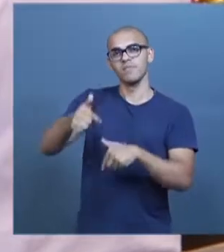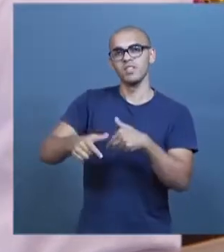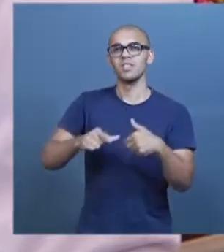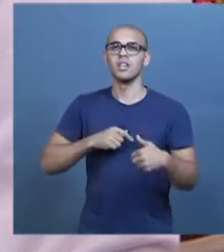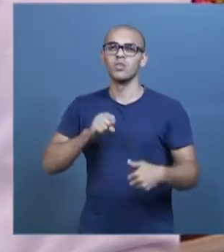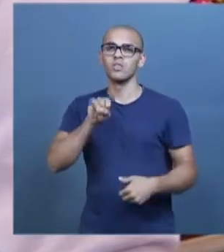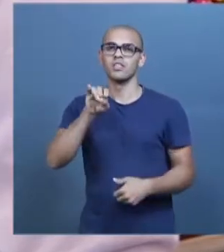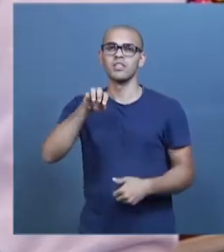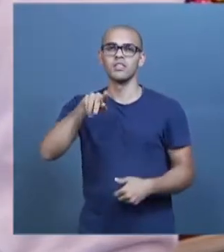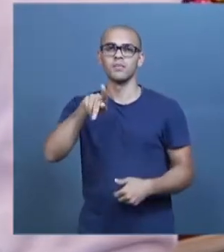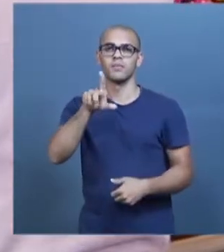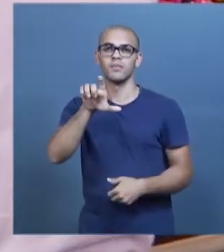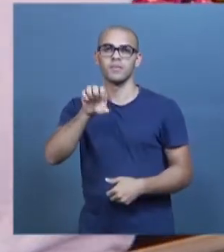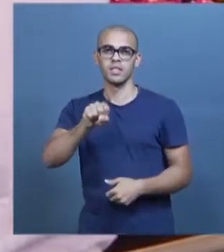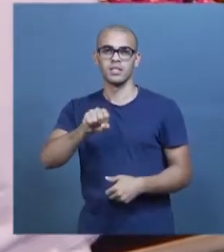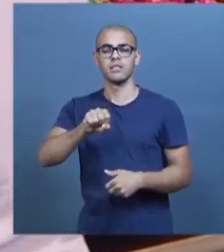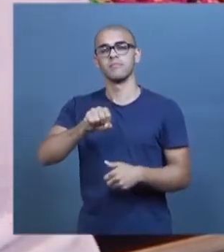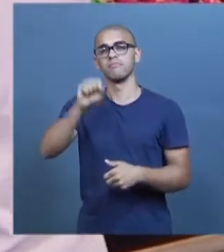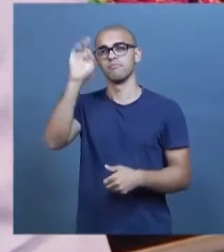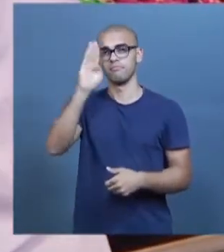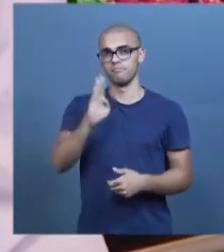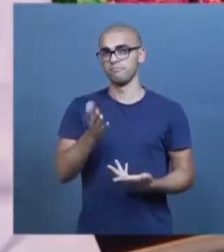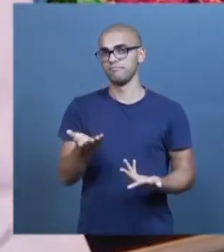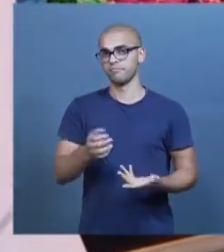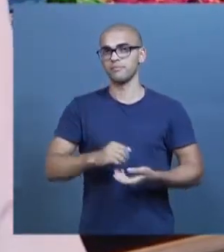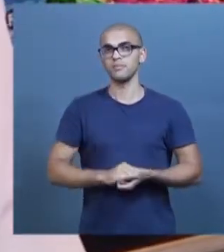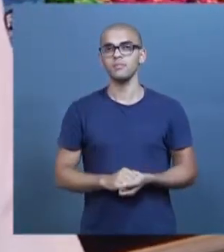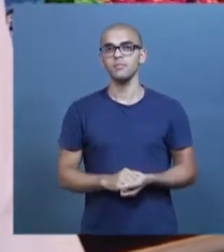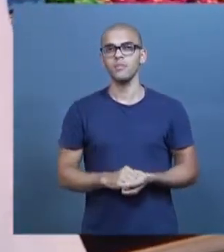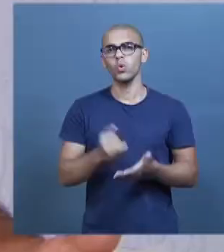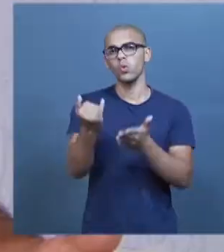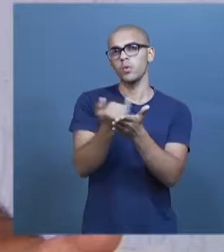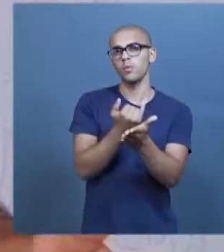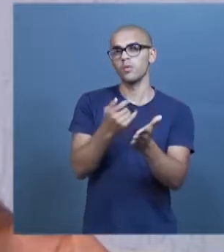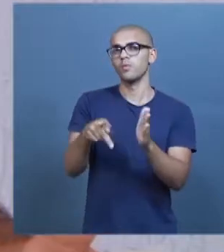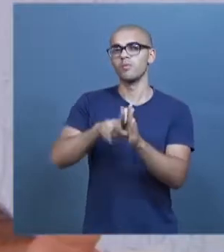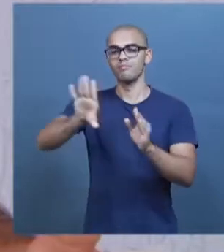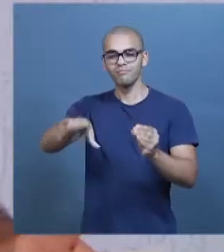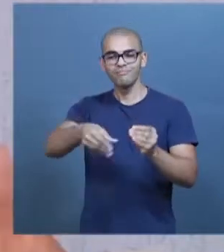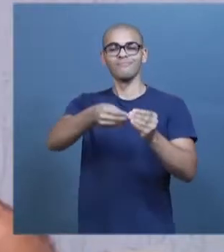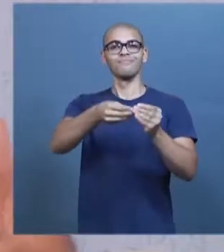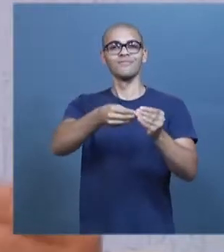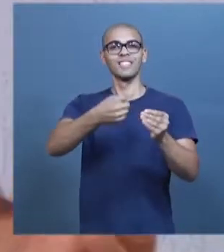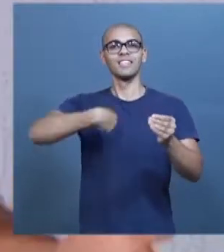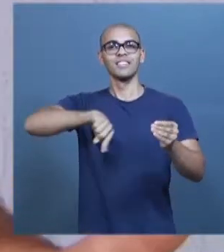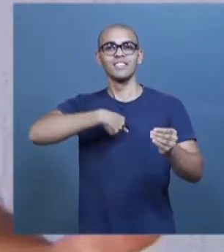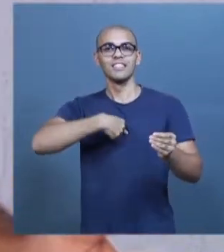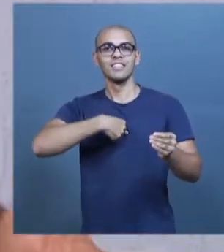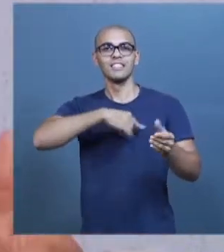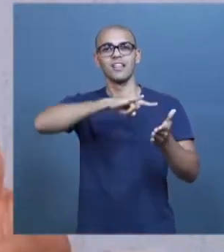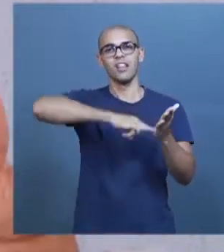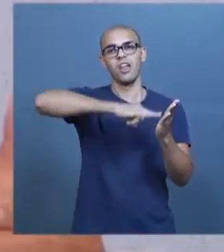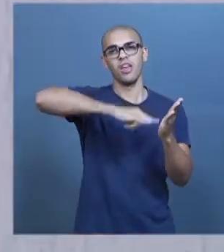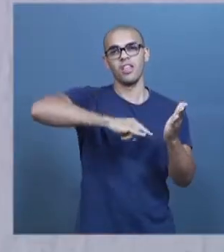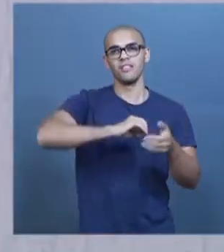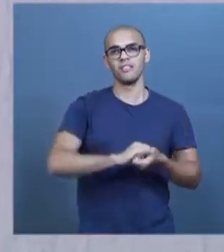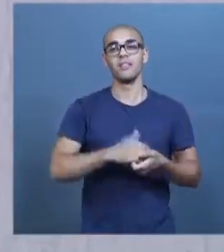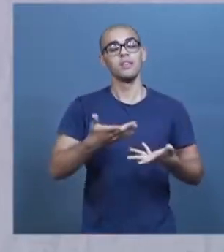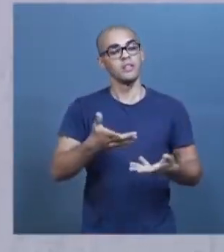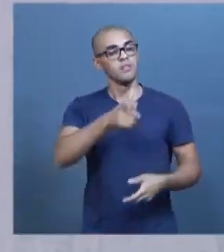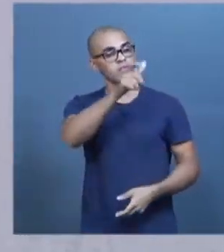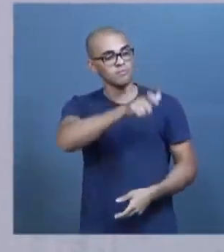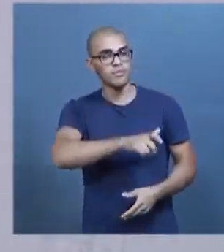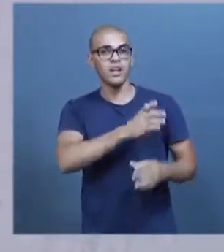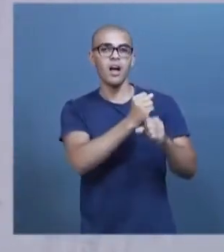O valor dos tributos está embutido no pagamento das nossas compras. De acordo com este contador, é lei que os valores